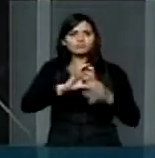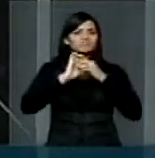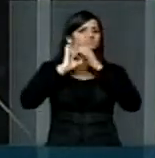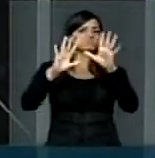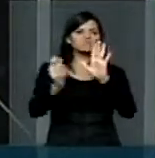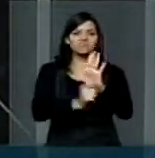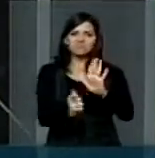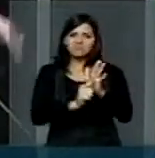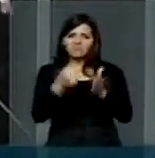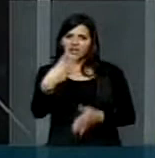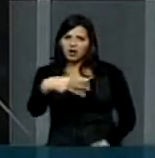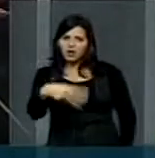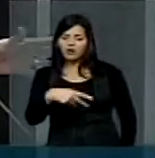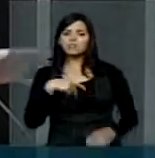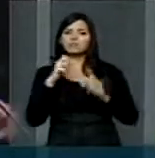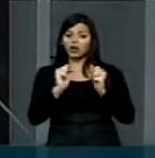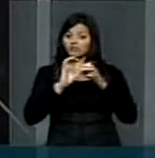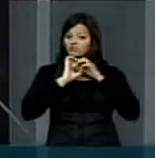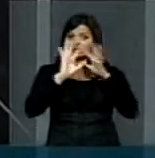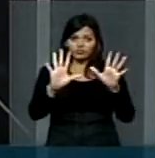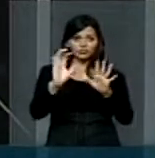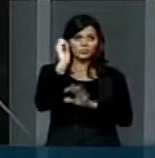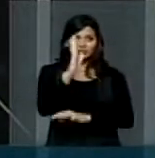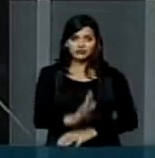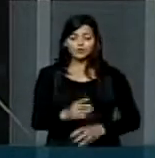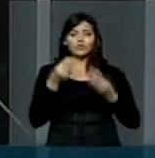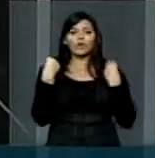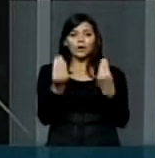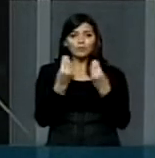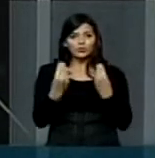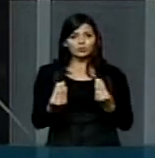uso da maconha, o uso das drogas no Brasil.